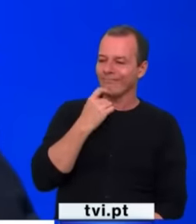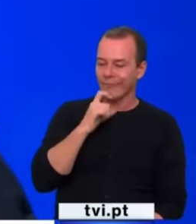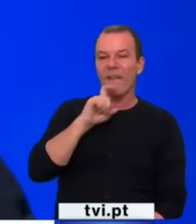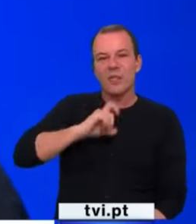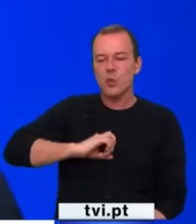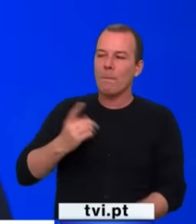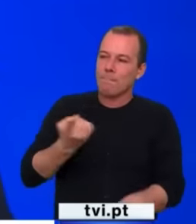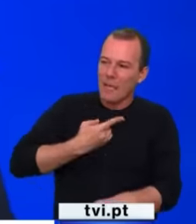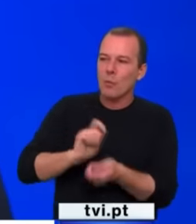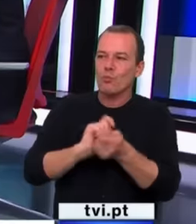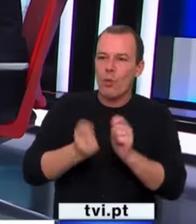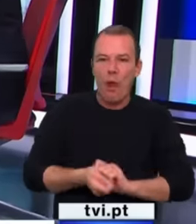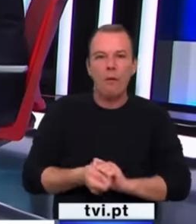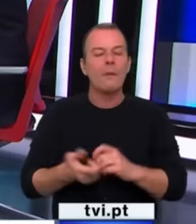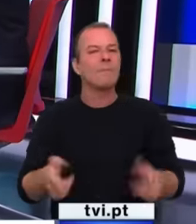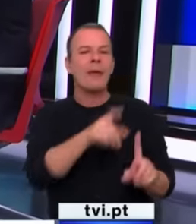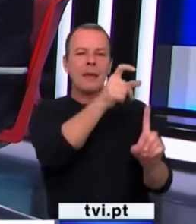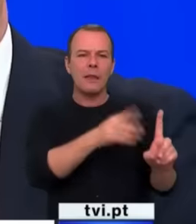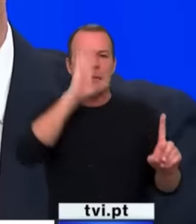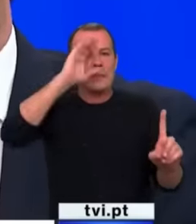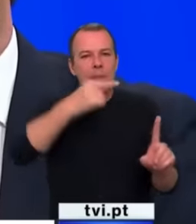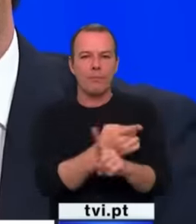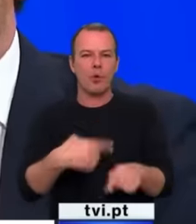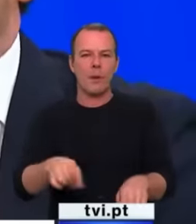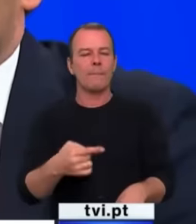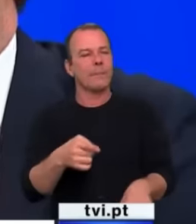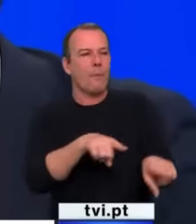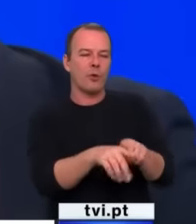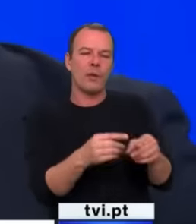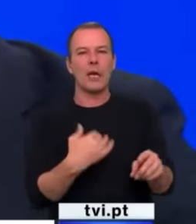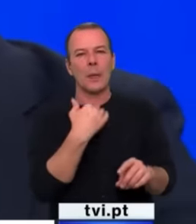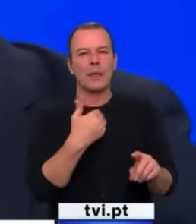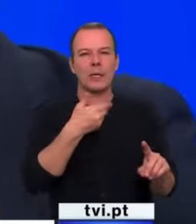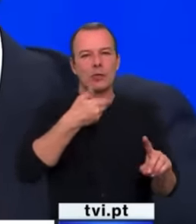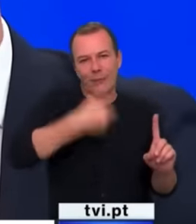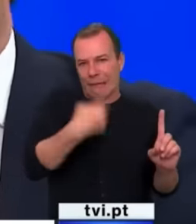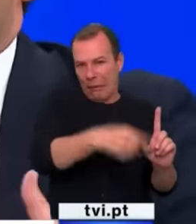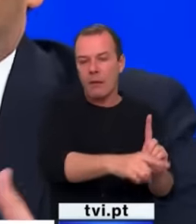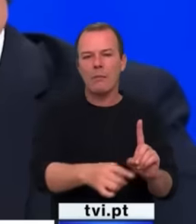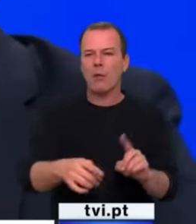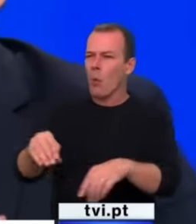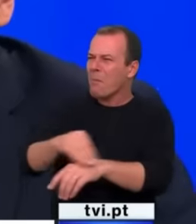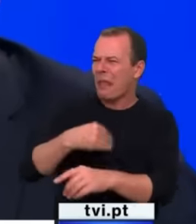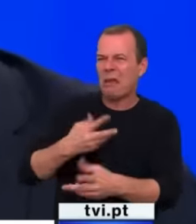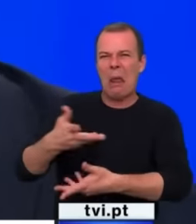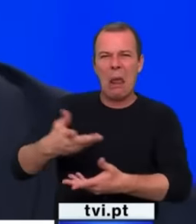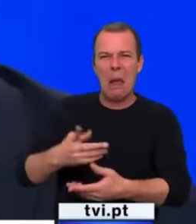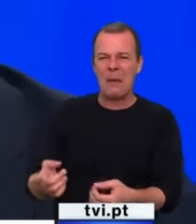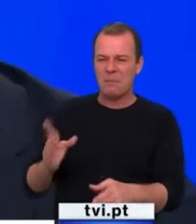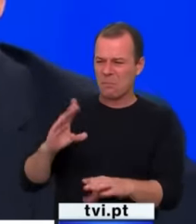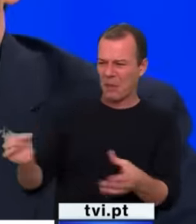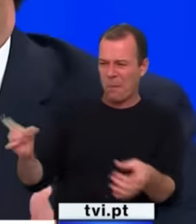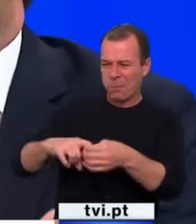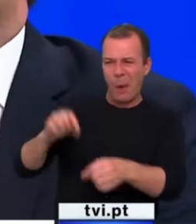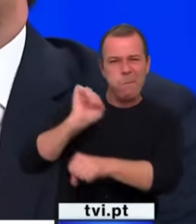agora diz que é negociação. Pedro Nuno Santos sabe também, como eu, porque é um político com alguma experiência, que nenhum médico aceitará negociar que tenha que ficar vinculado, quer queira, quer não.